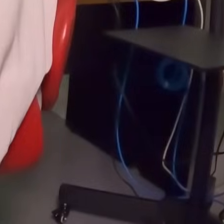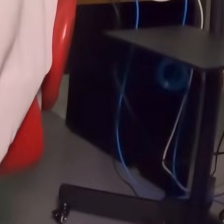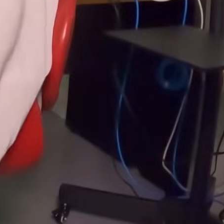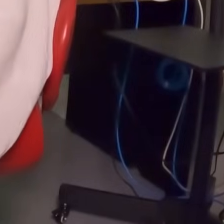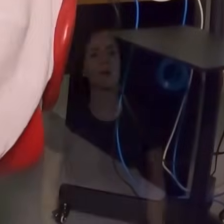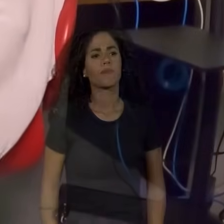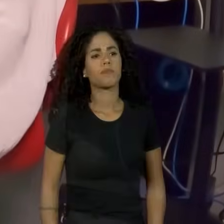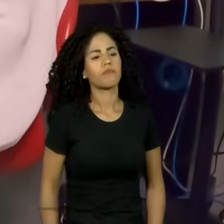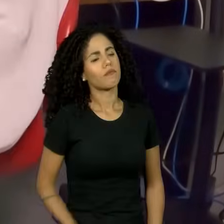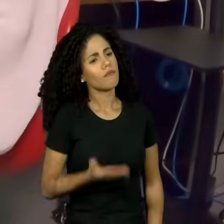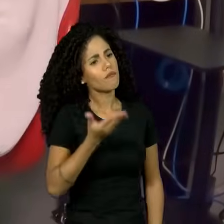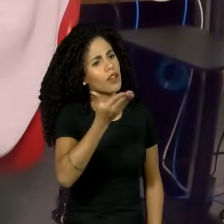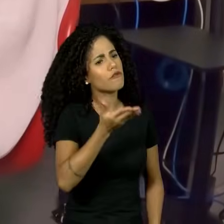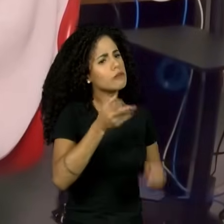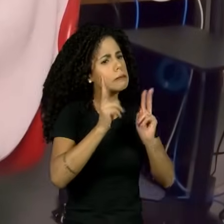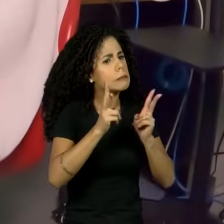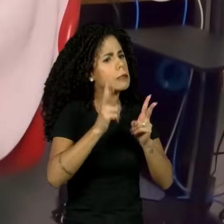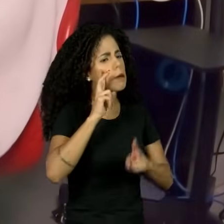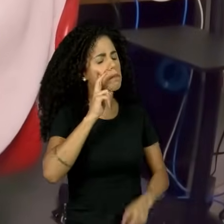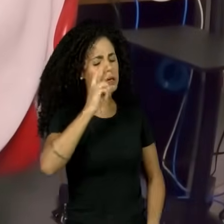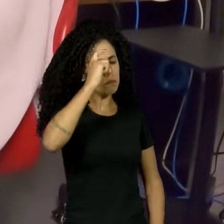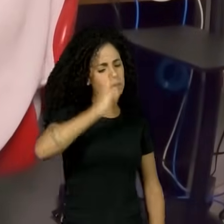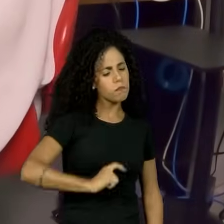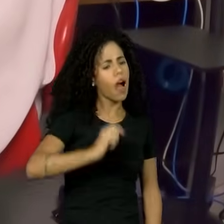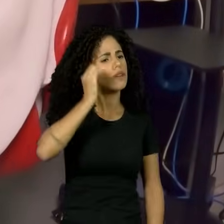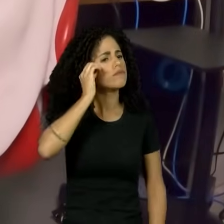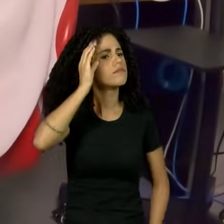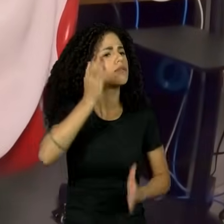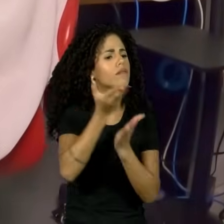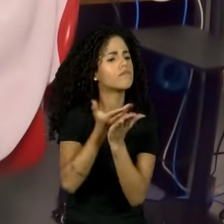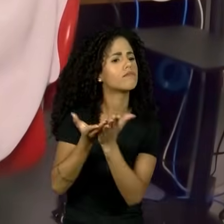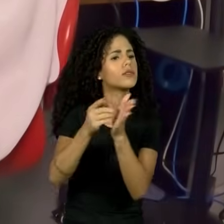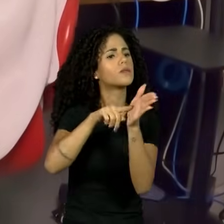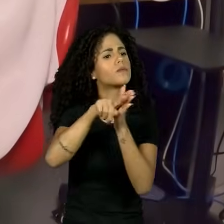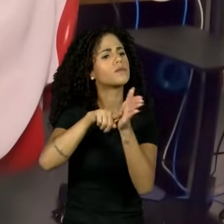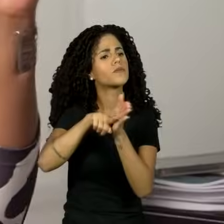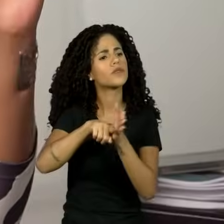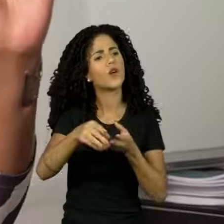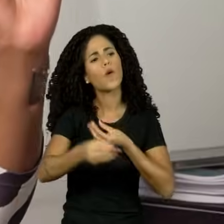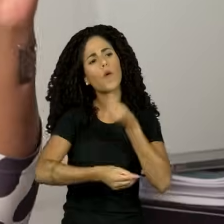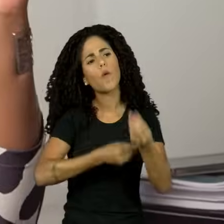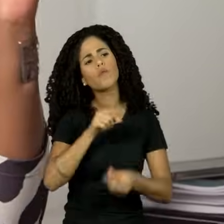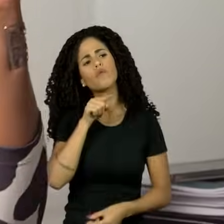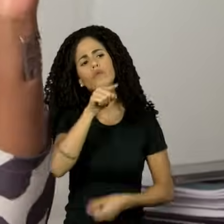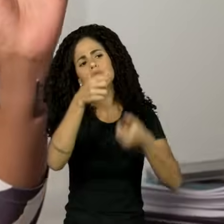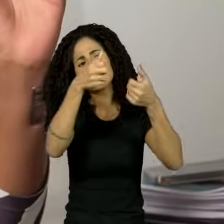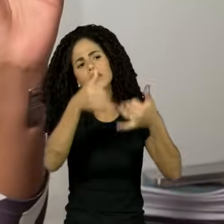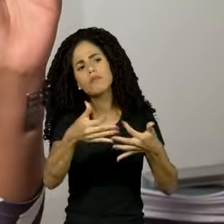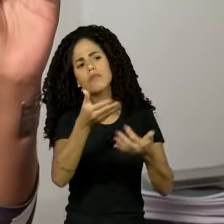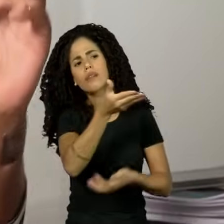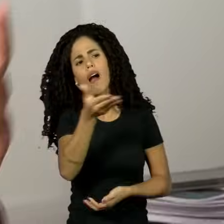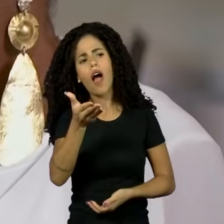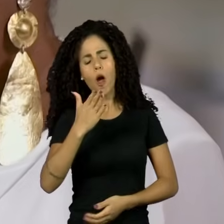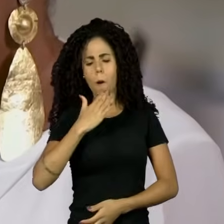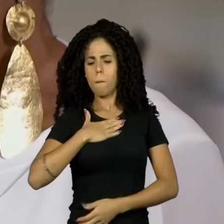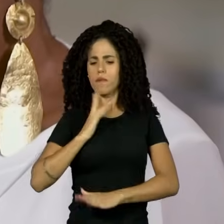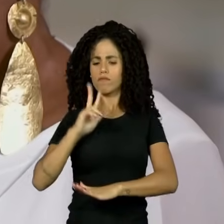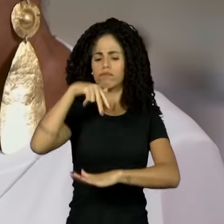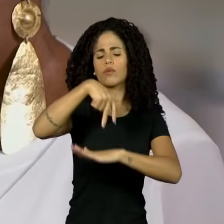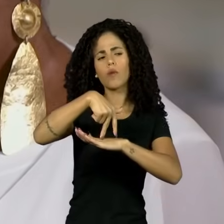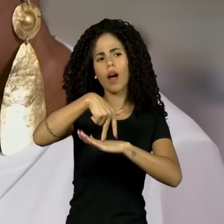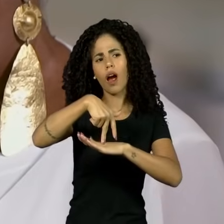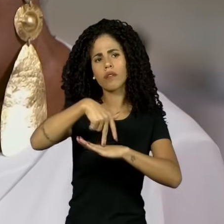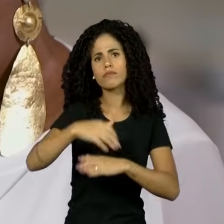você sempre se viu como uma intelectual? Tem um momento assim que tem você fala, poxa, esse é o meu lugar. Como